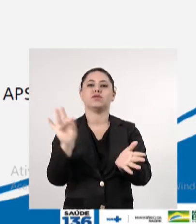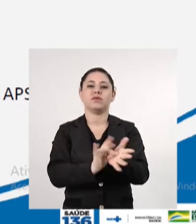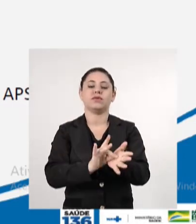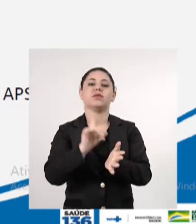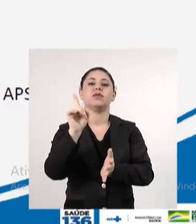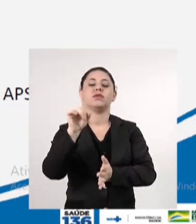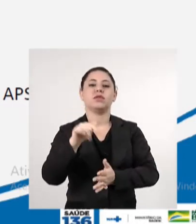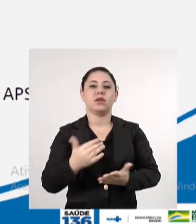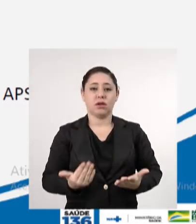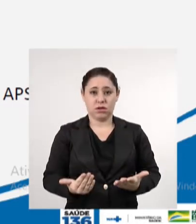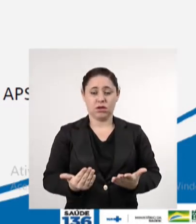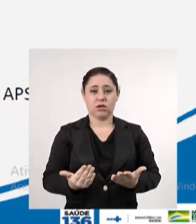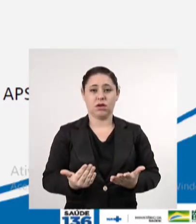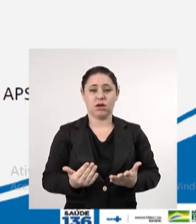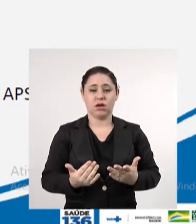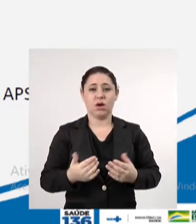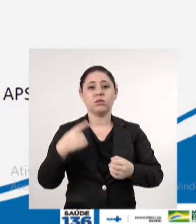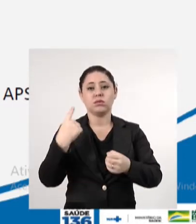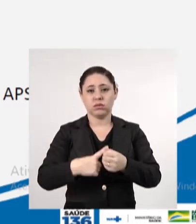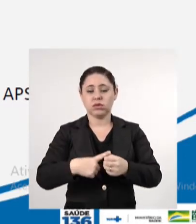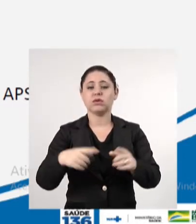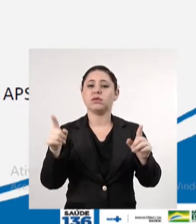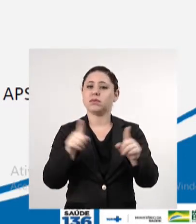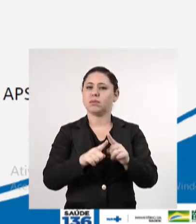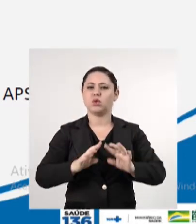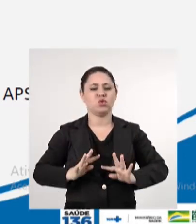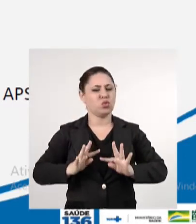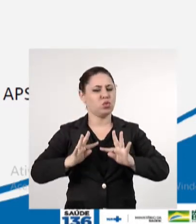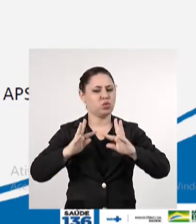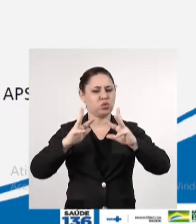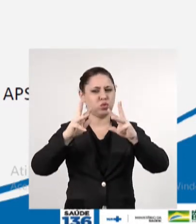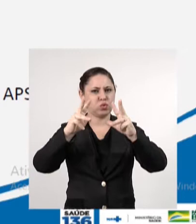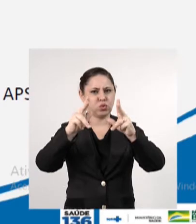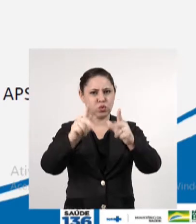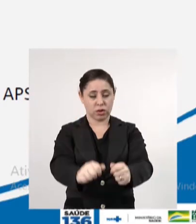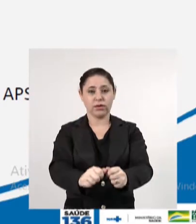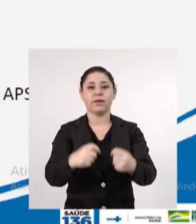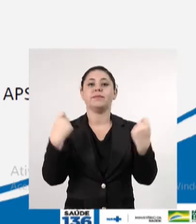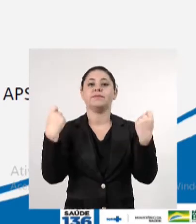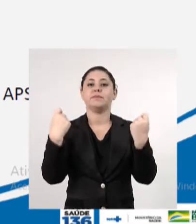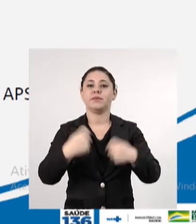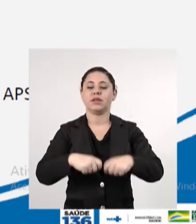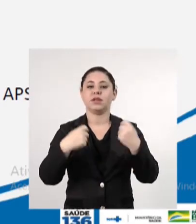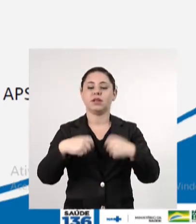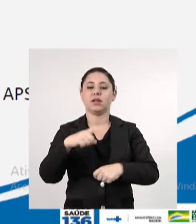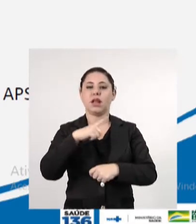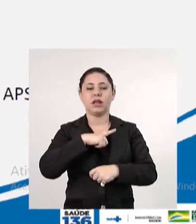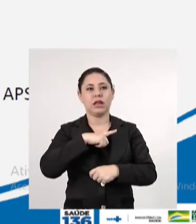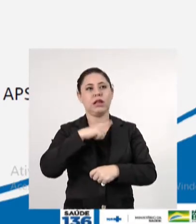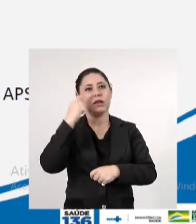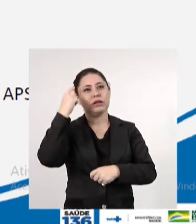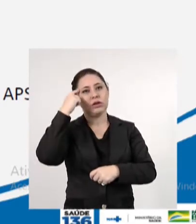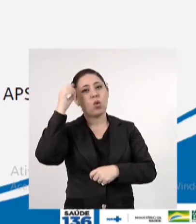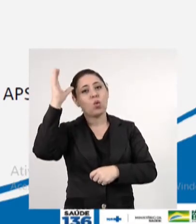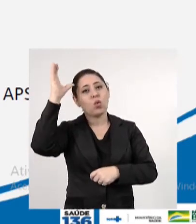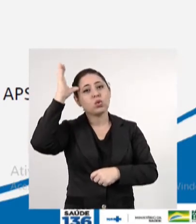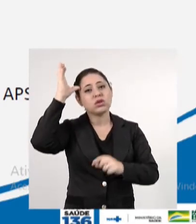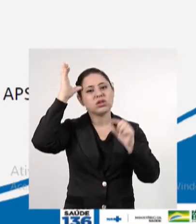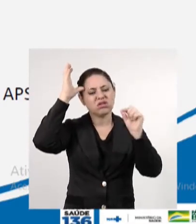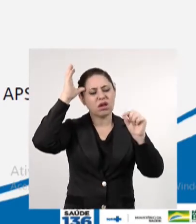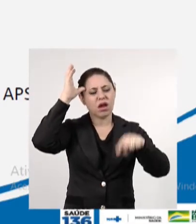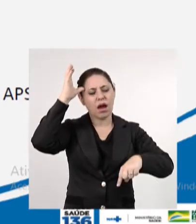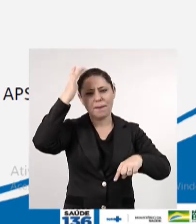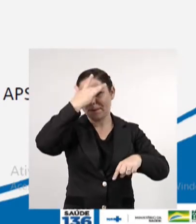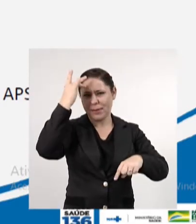verdade, município também, todos os níveis da atenção, precisam ter a noção exata de quem são